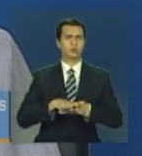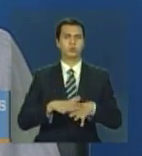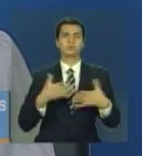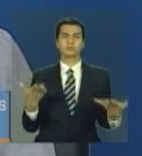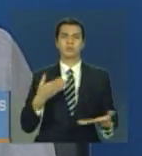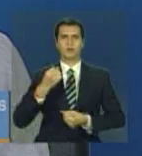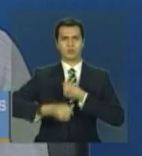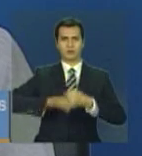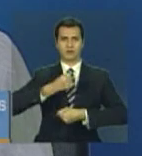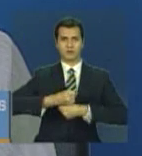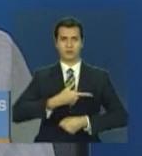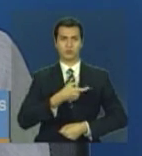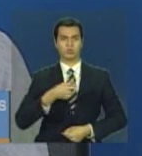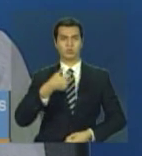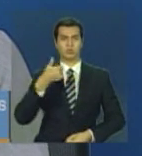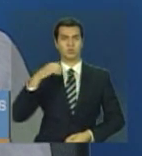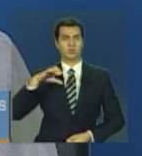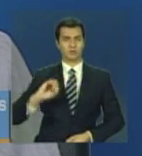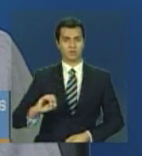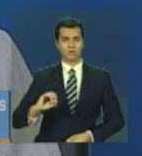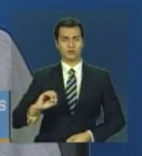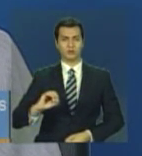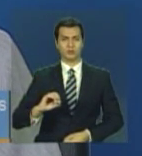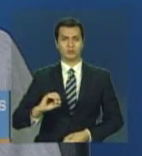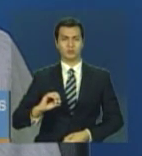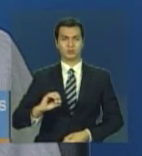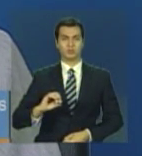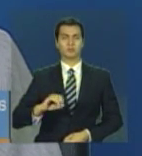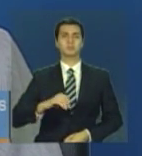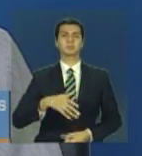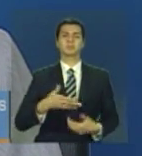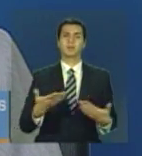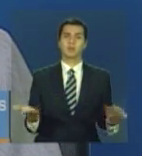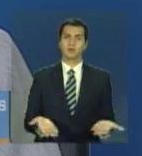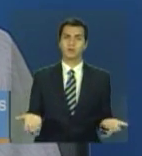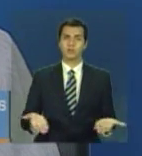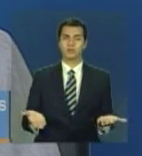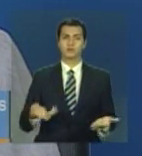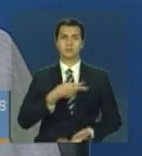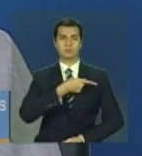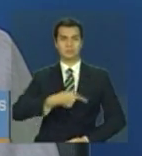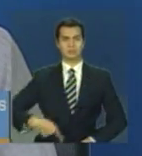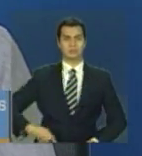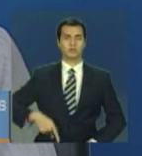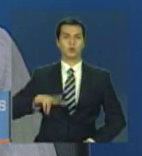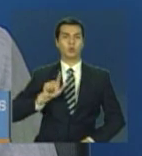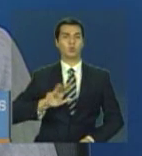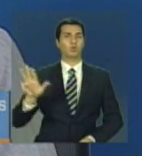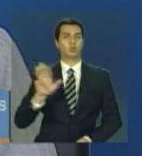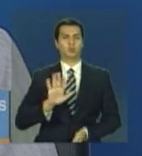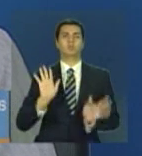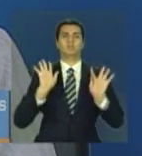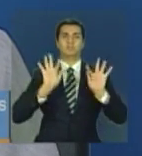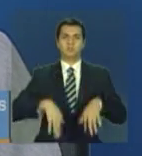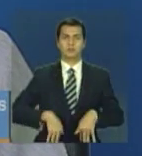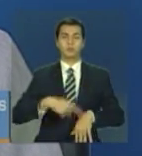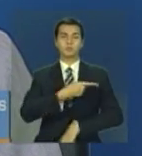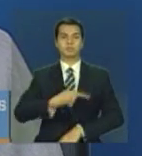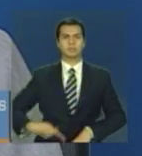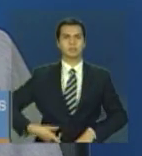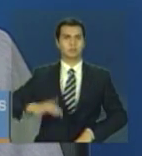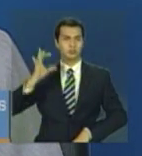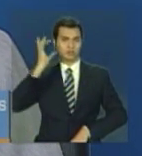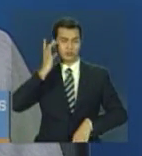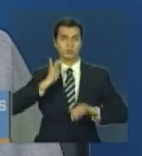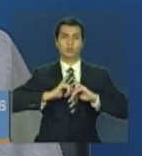em 2010, né, no final, né, do mandato do presidente Lula, a presidenta Dilma lançou